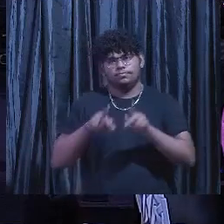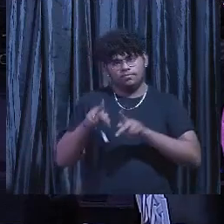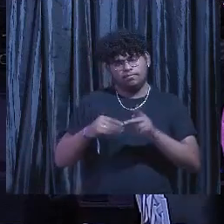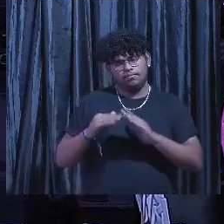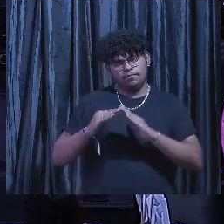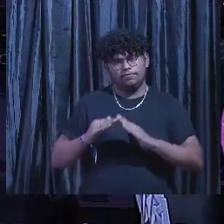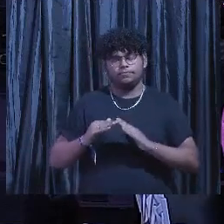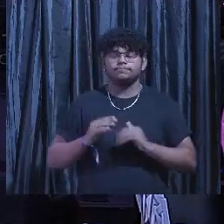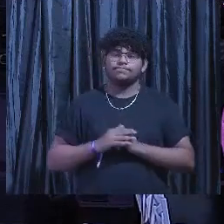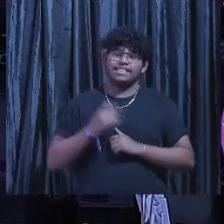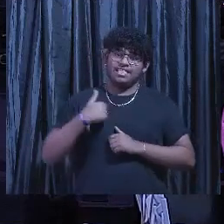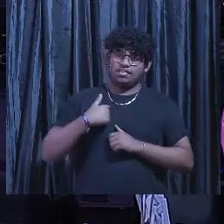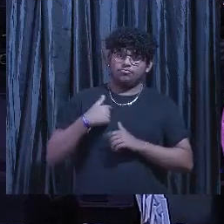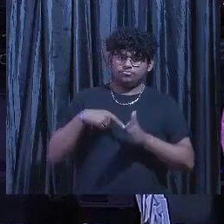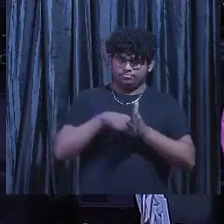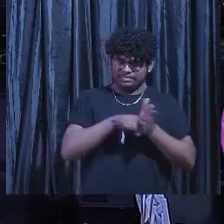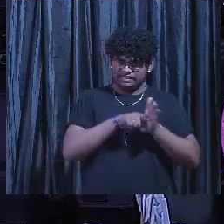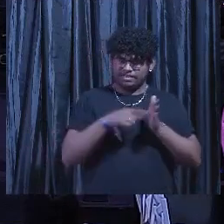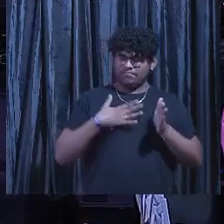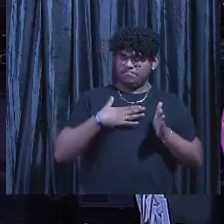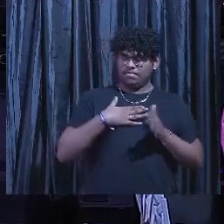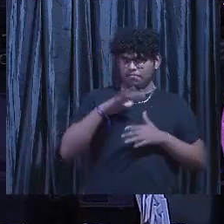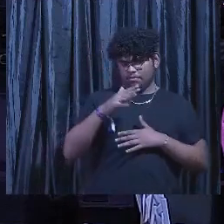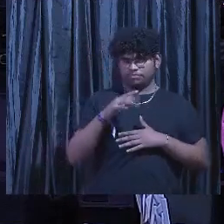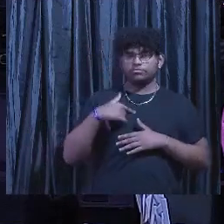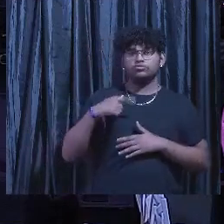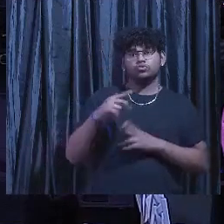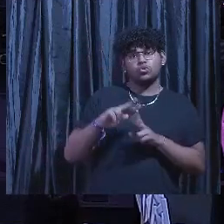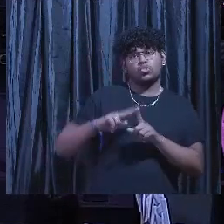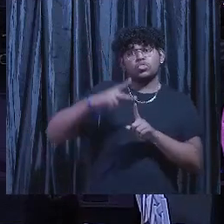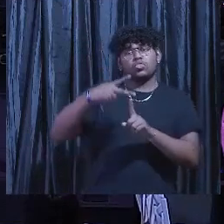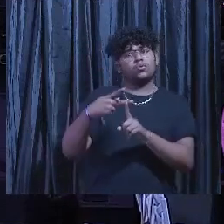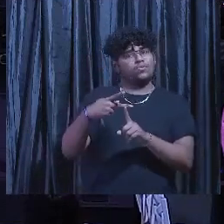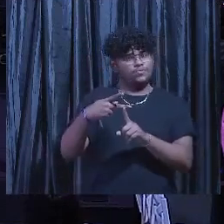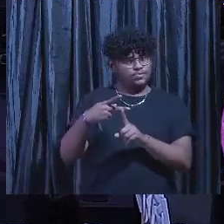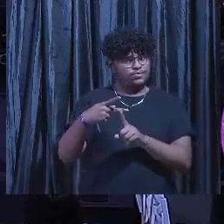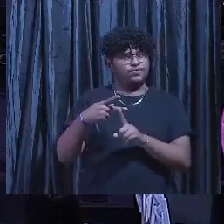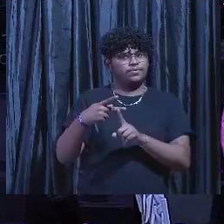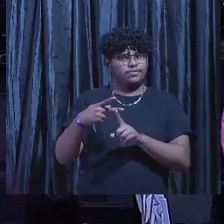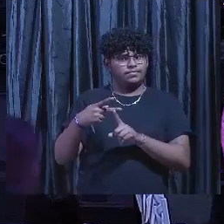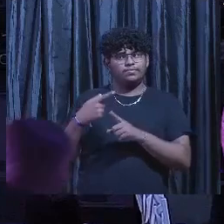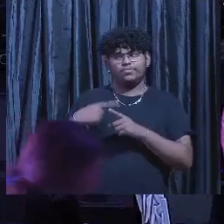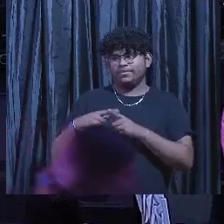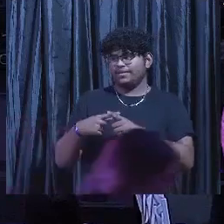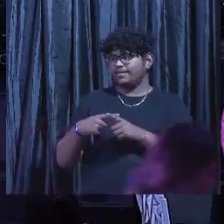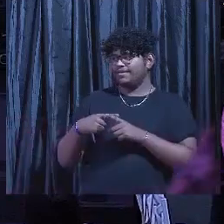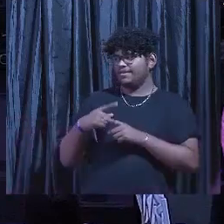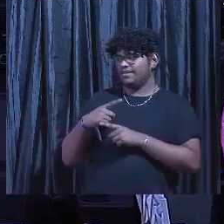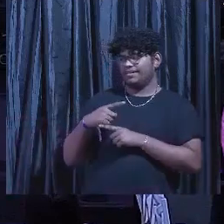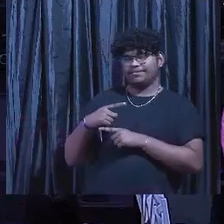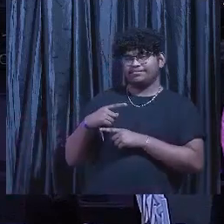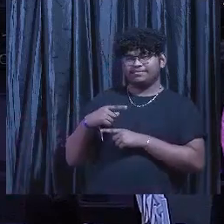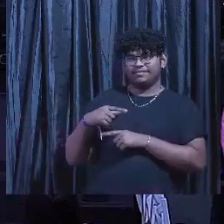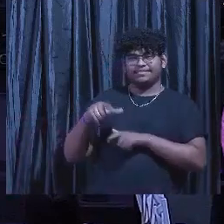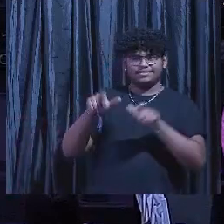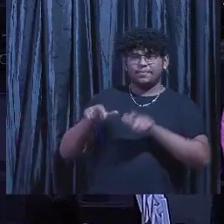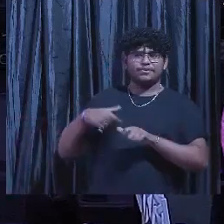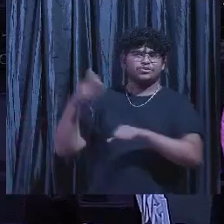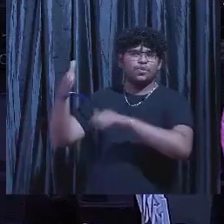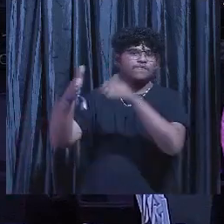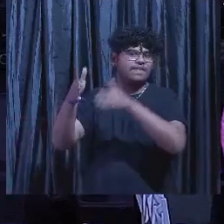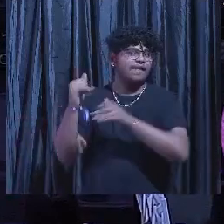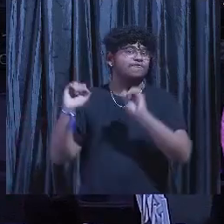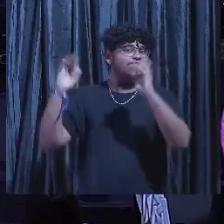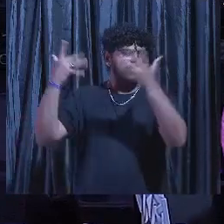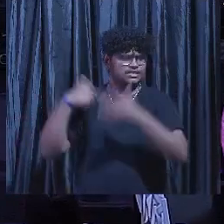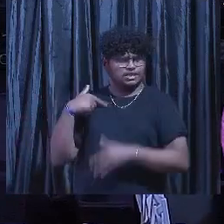quase o dobro, porque essa galera não deu um rolê na onde a gente costuma dar um rolê. Mas aí tem uma outra estatística